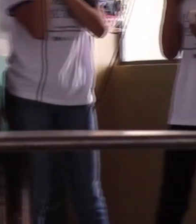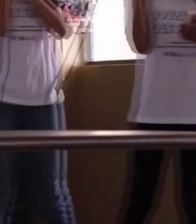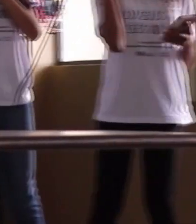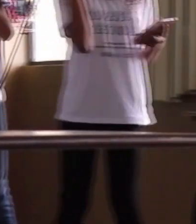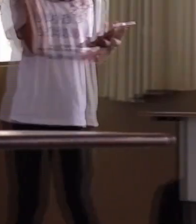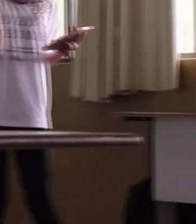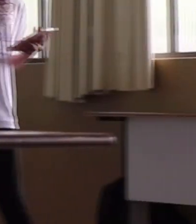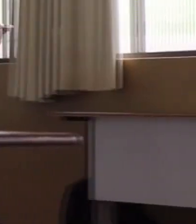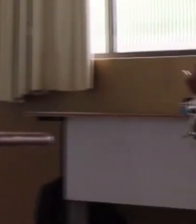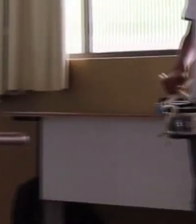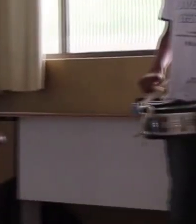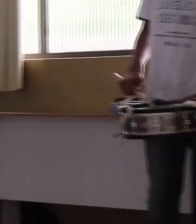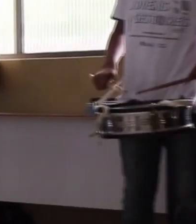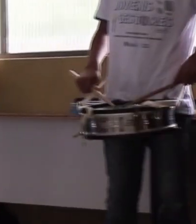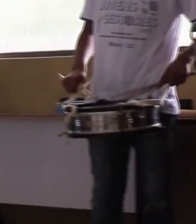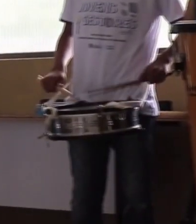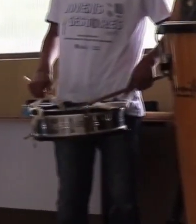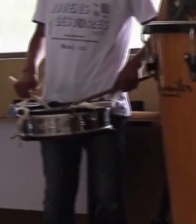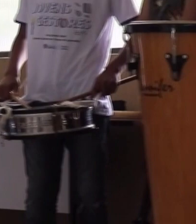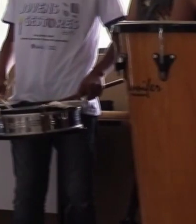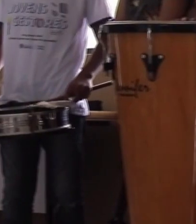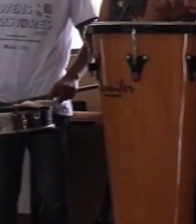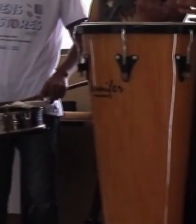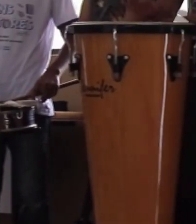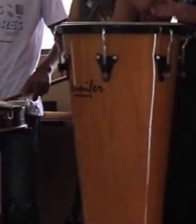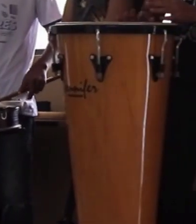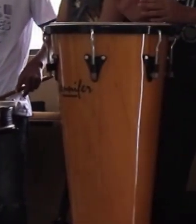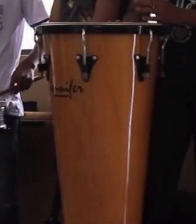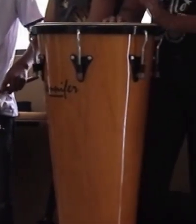eu vim fazer feliz comigo